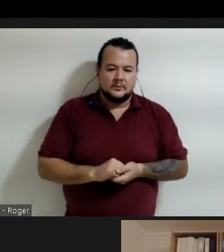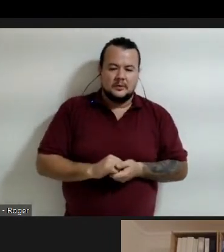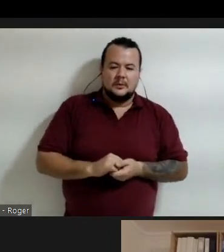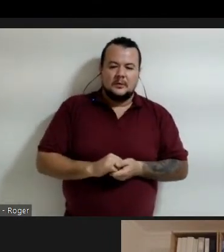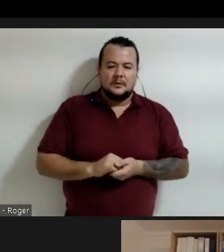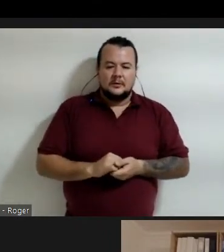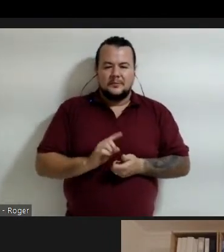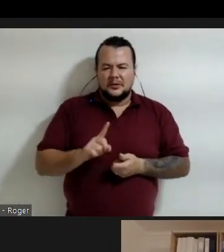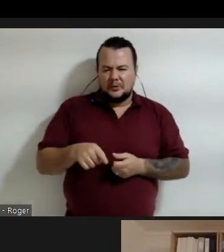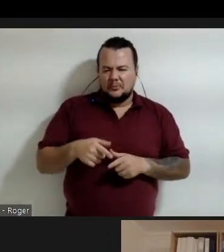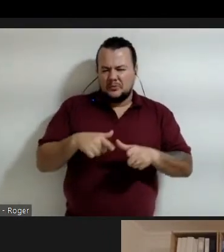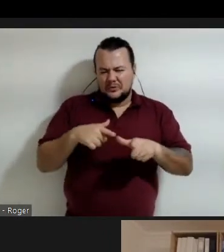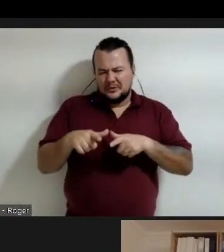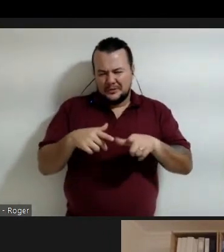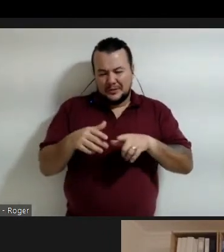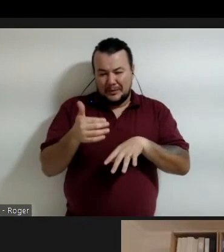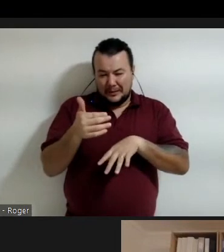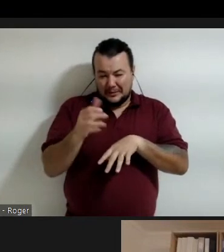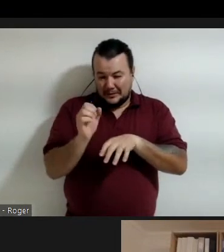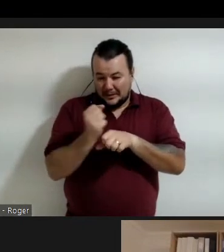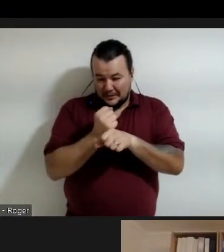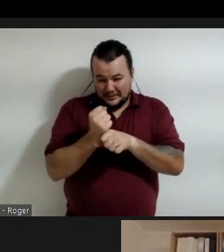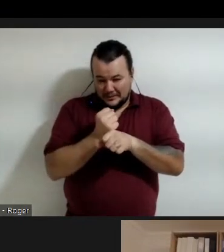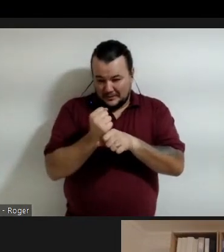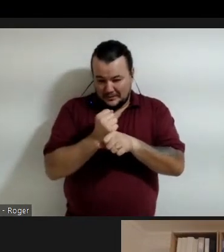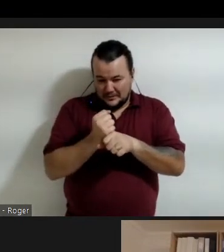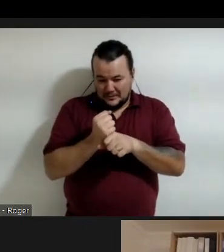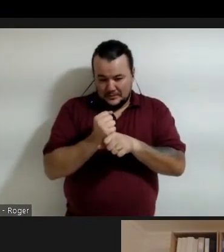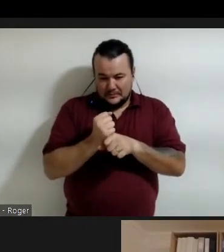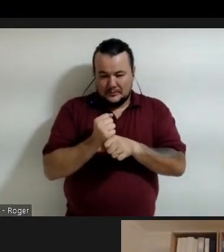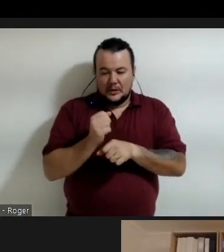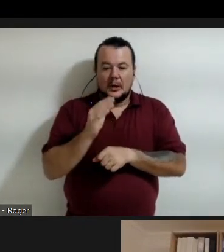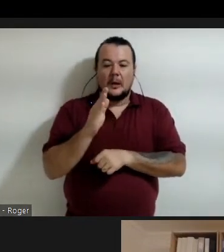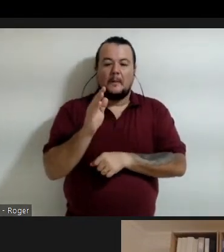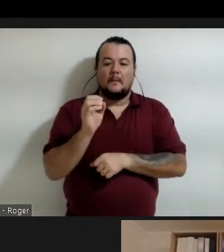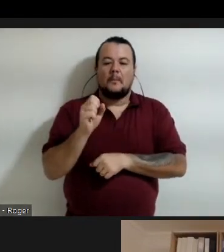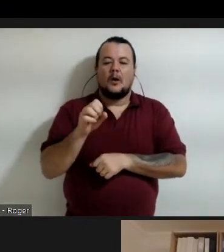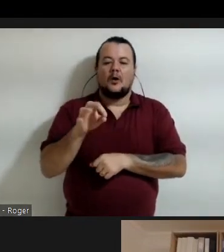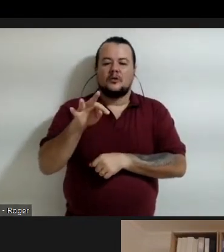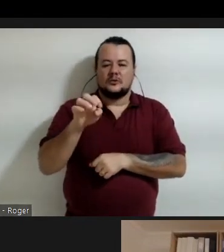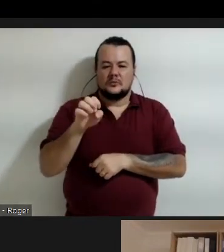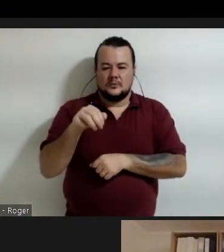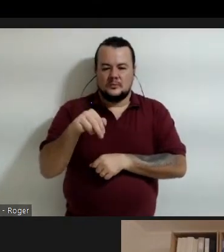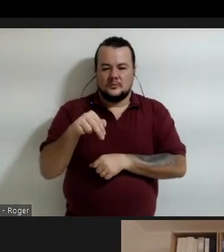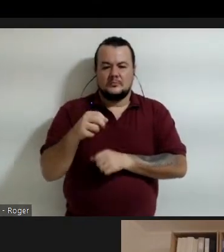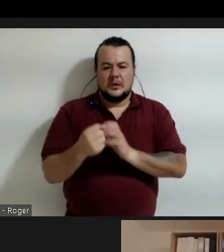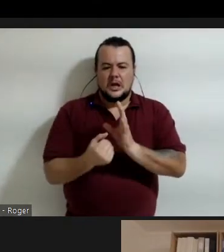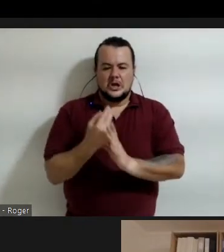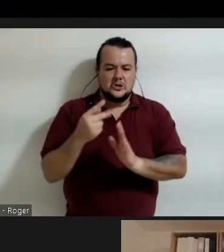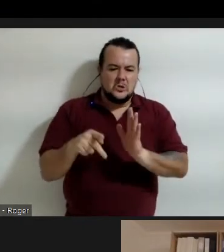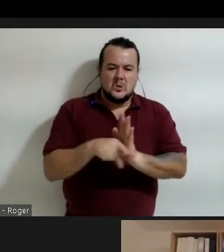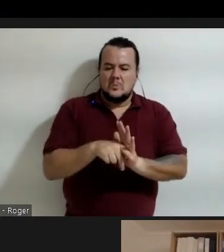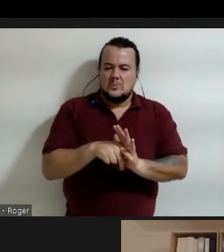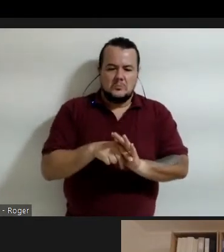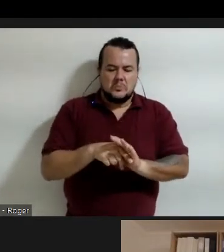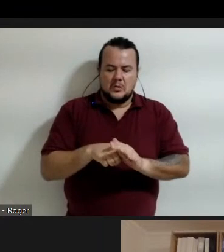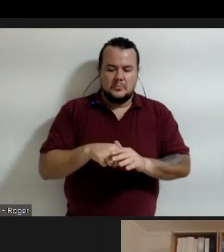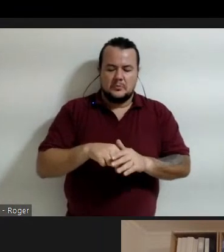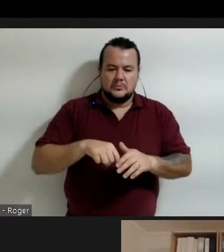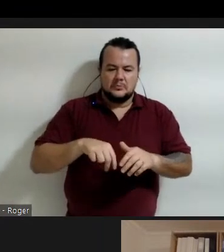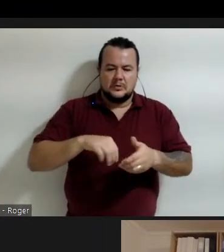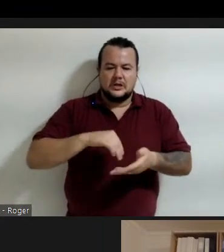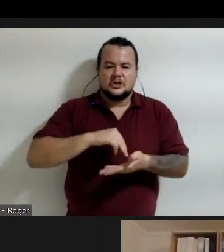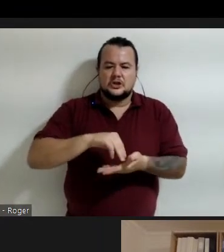uma década no Thompson Design Group em Boston, ela fez o seu próprio escritório, o Marianne de Klerk Architects and